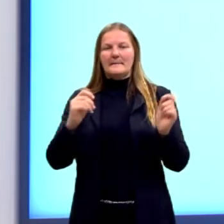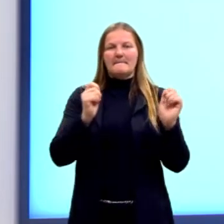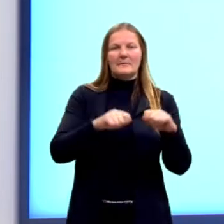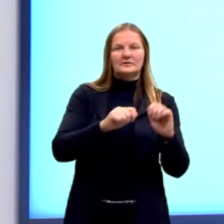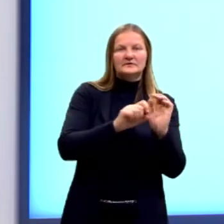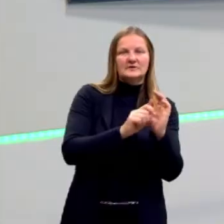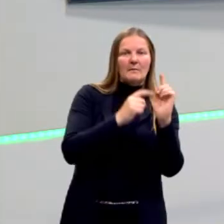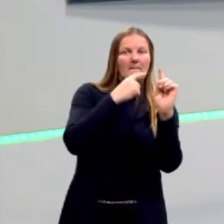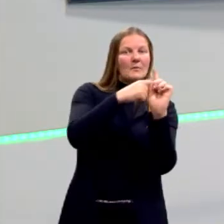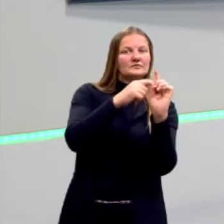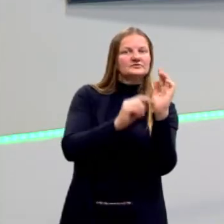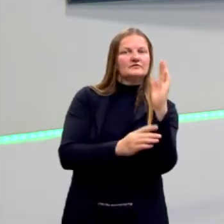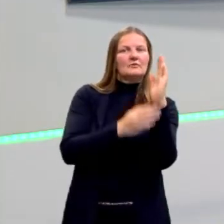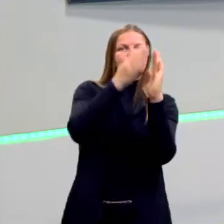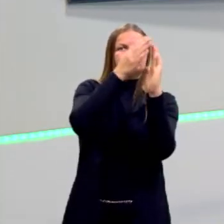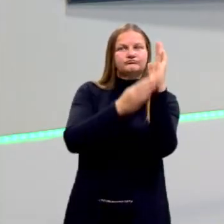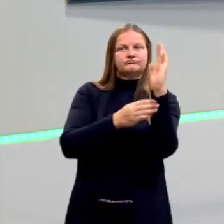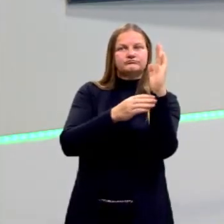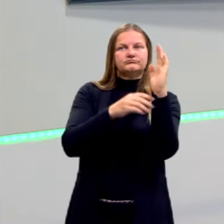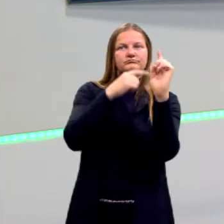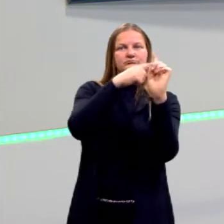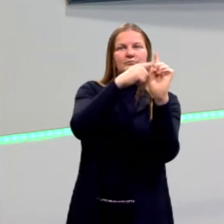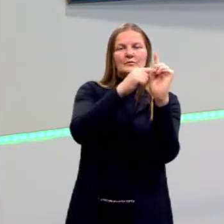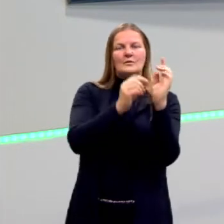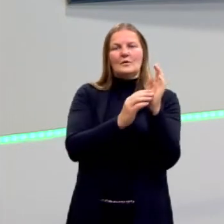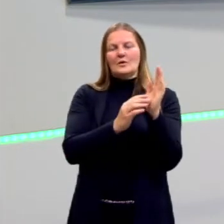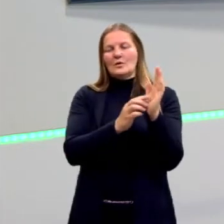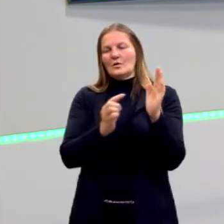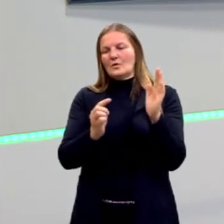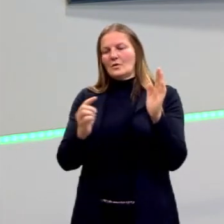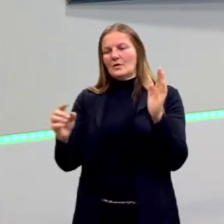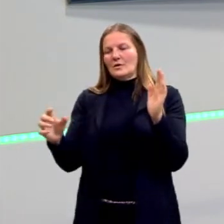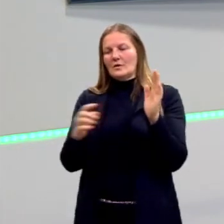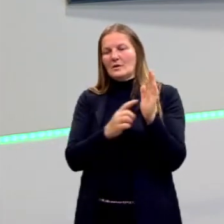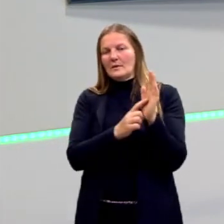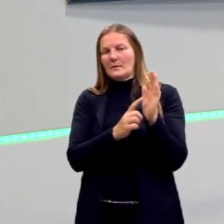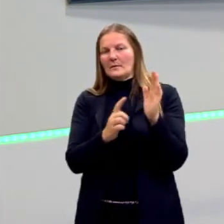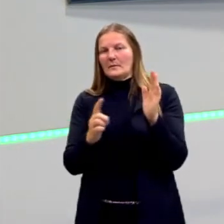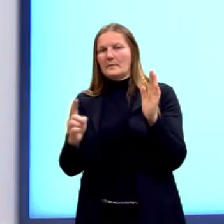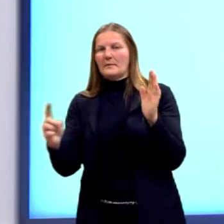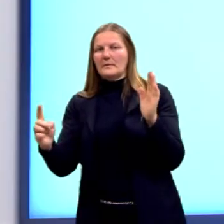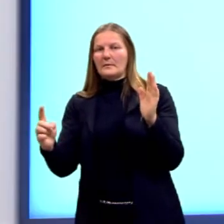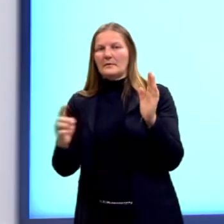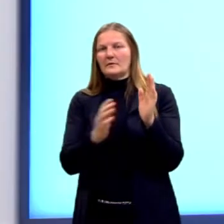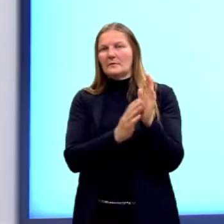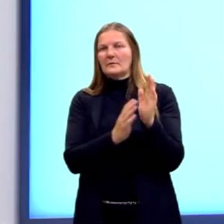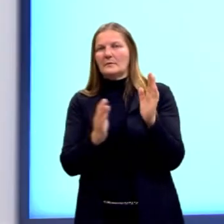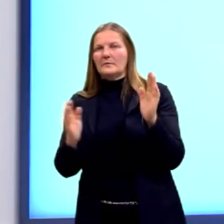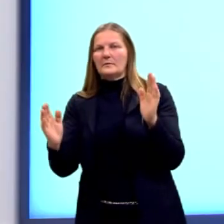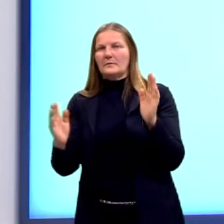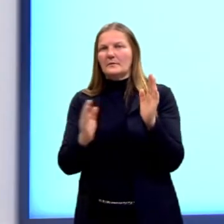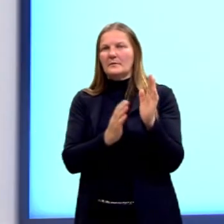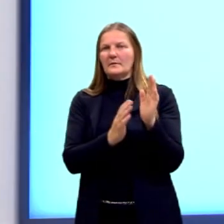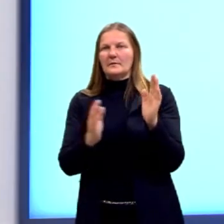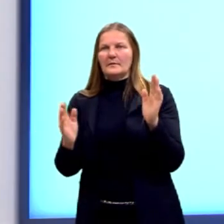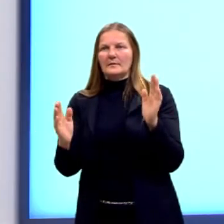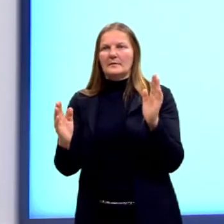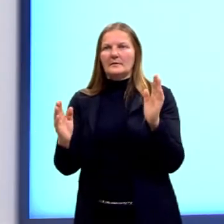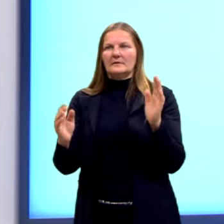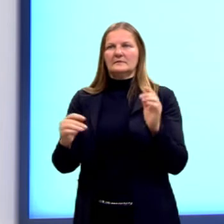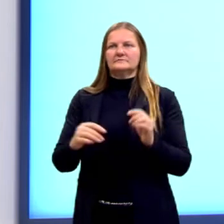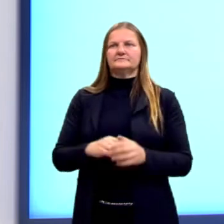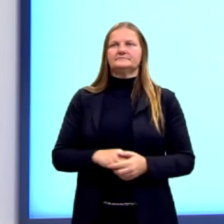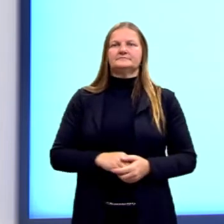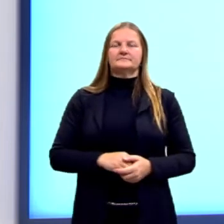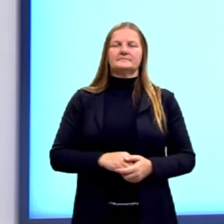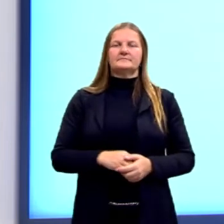porque a carga que que acontece né claro que ela quer vir para cá bom então é mais fácil para ela né